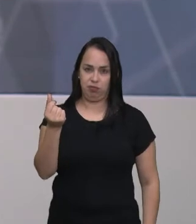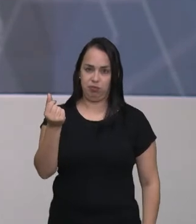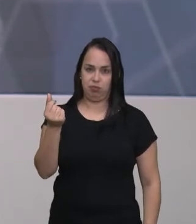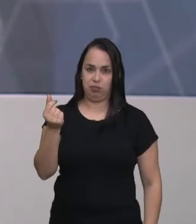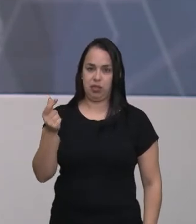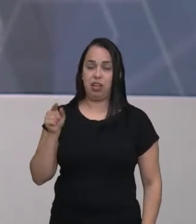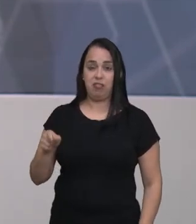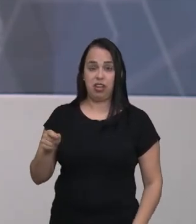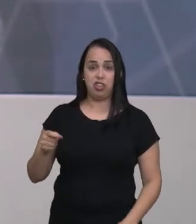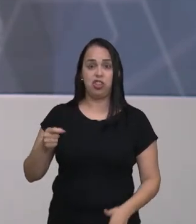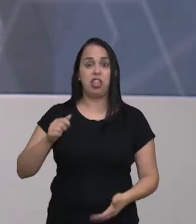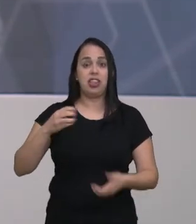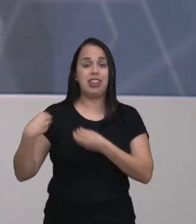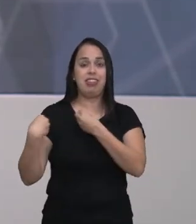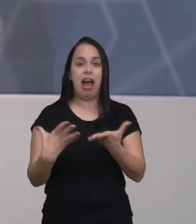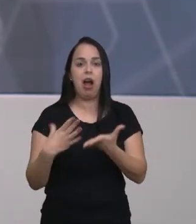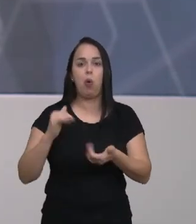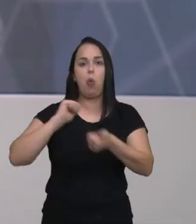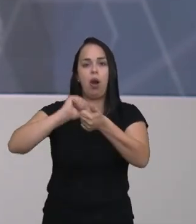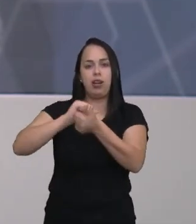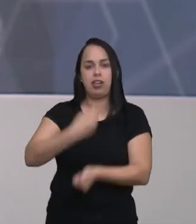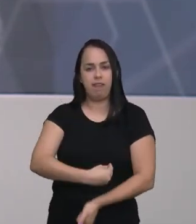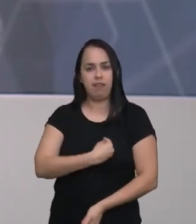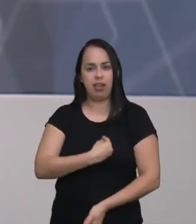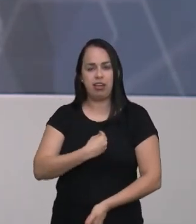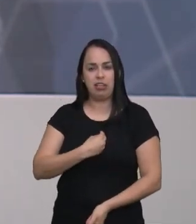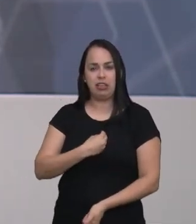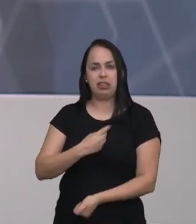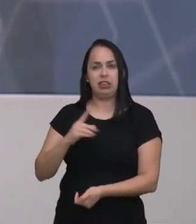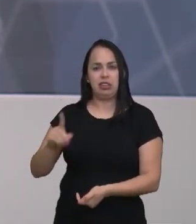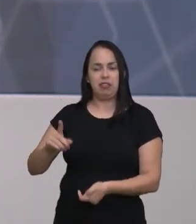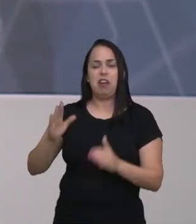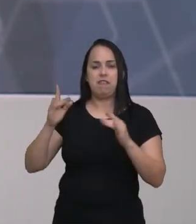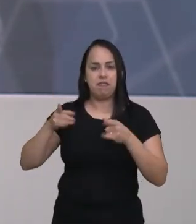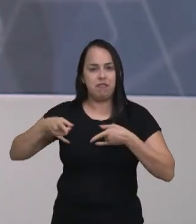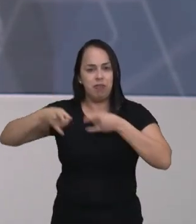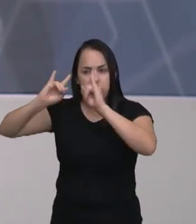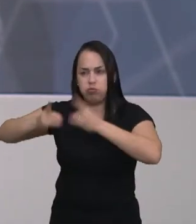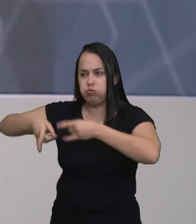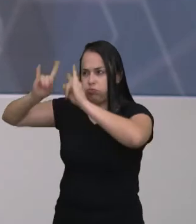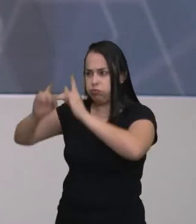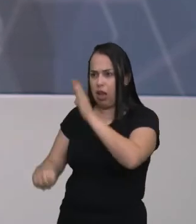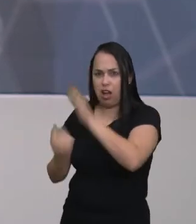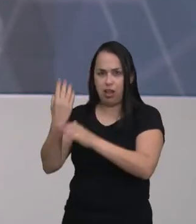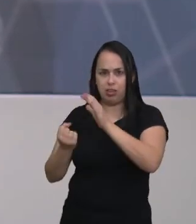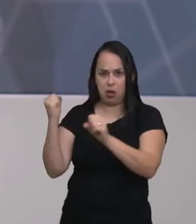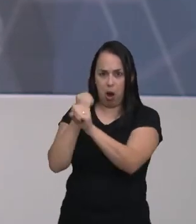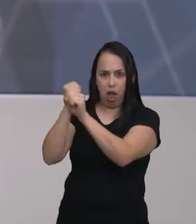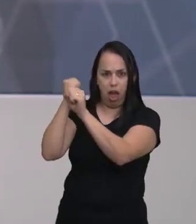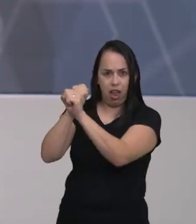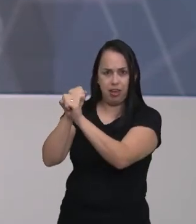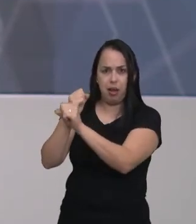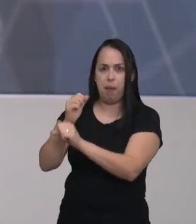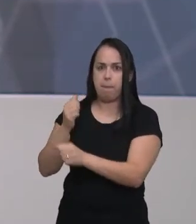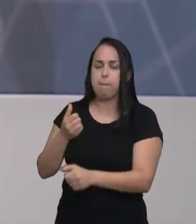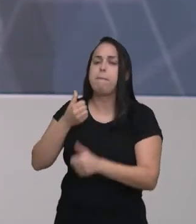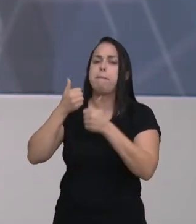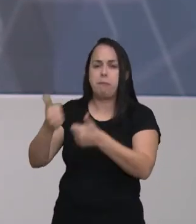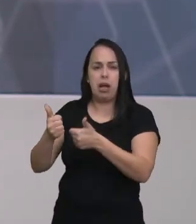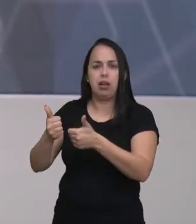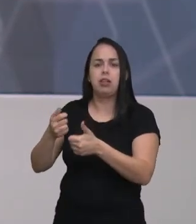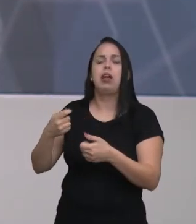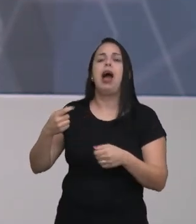vez de garantir qualidade de vida, em vez de estar fazendo moradia popular, né? Aliás, deveria estar investindo